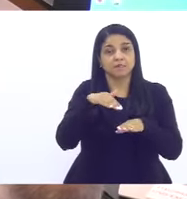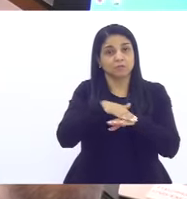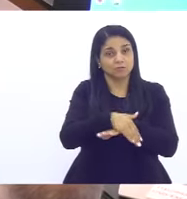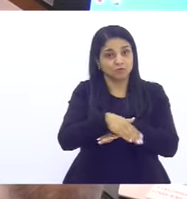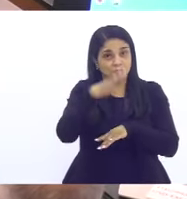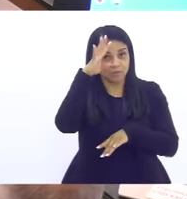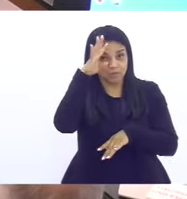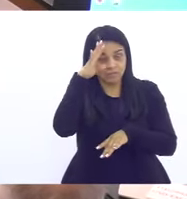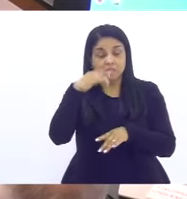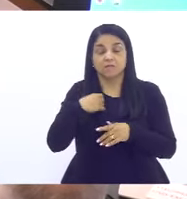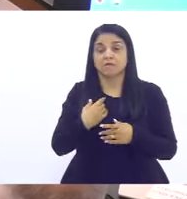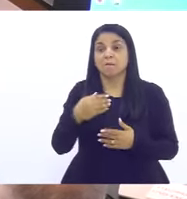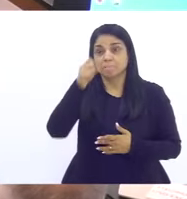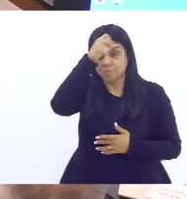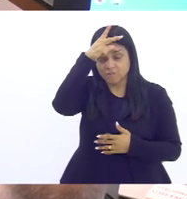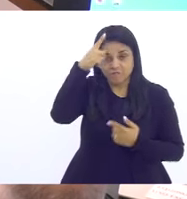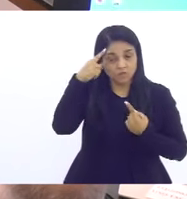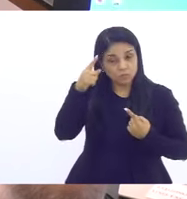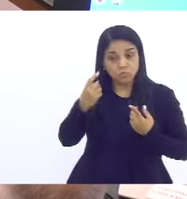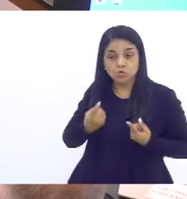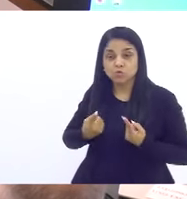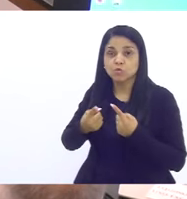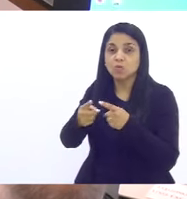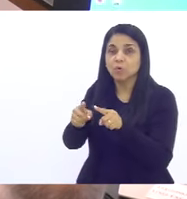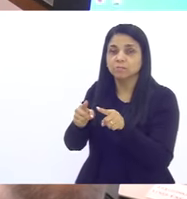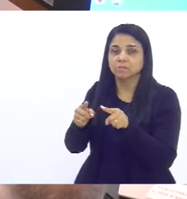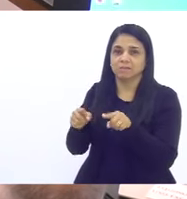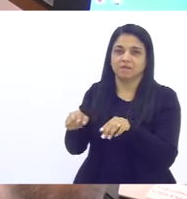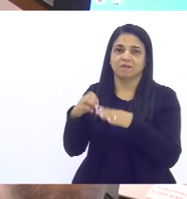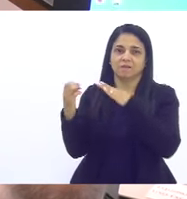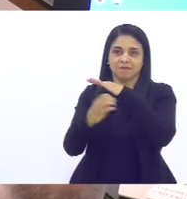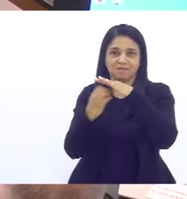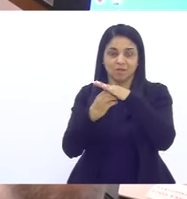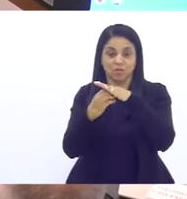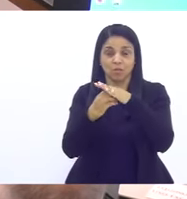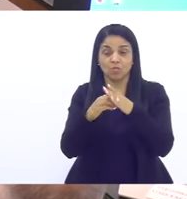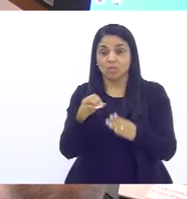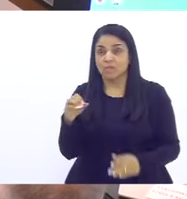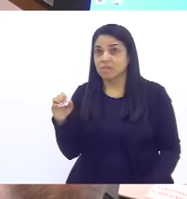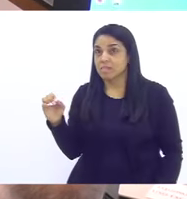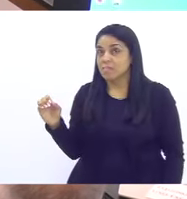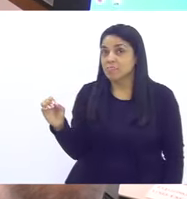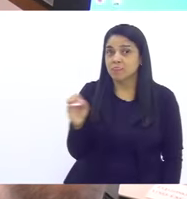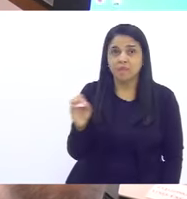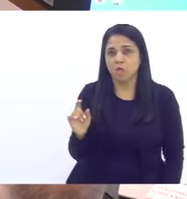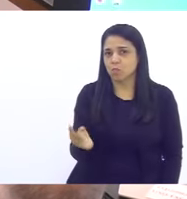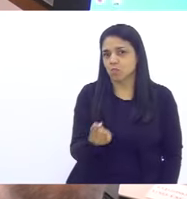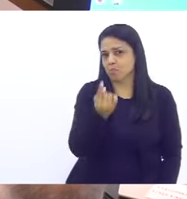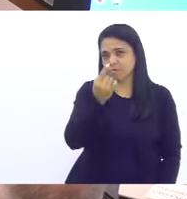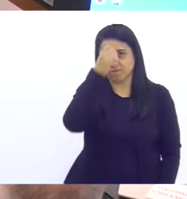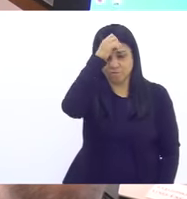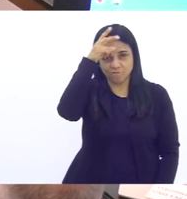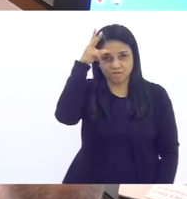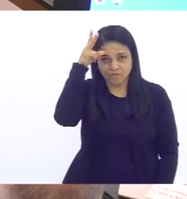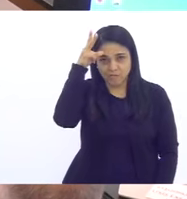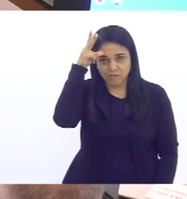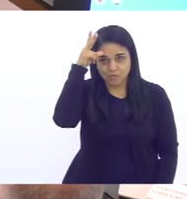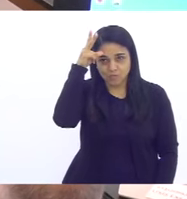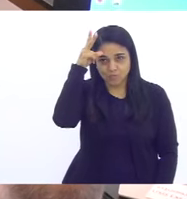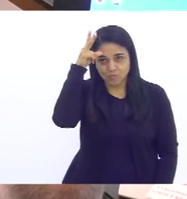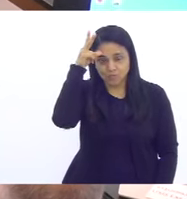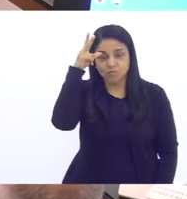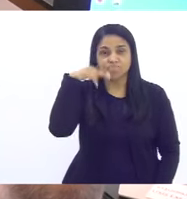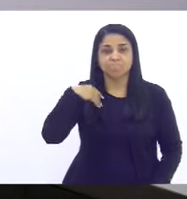chamado Prefeitos contra a Enel, e fui adicionando um a um. Por incrível que pareça, nenhum prefeito saiu, não precisei explicar. Os prefeitos já entraram dando as